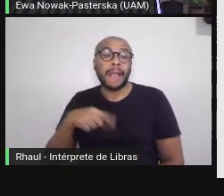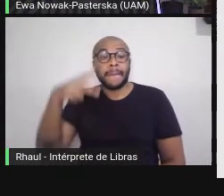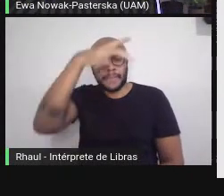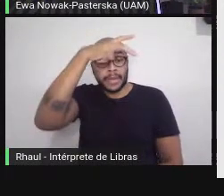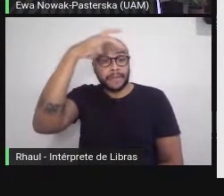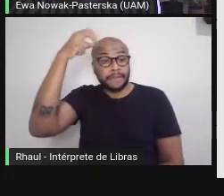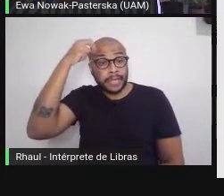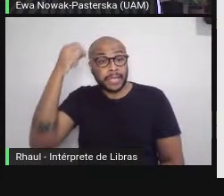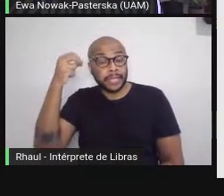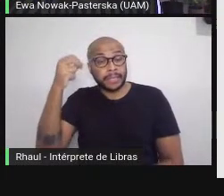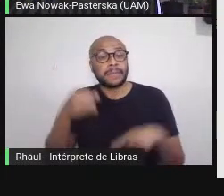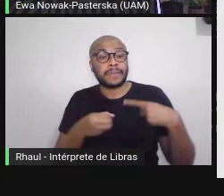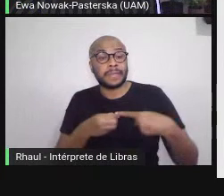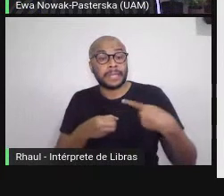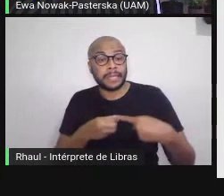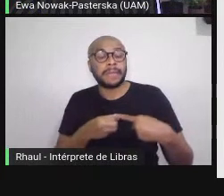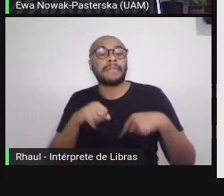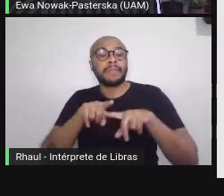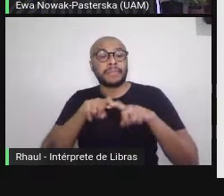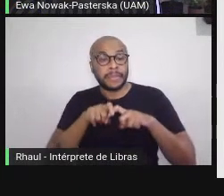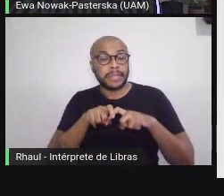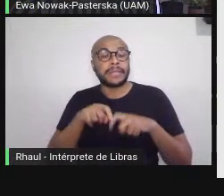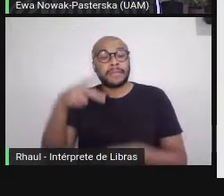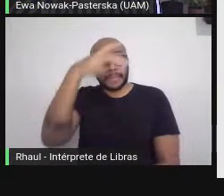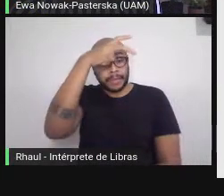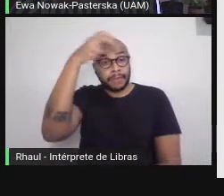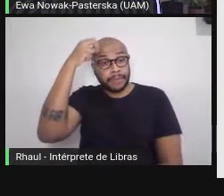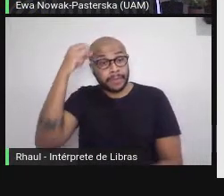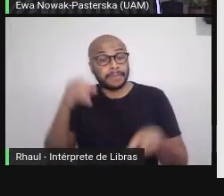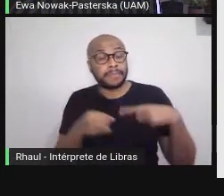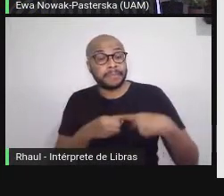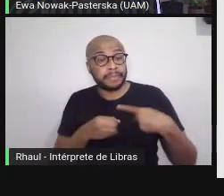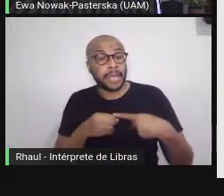vilarejo. Tá? Wójt seria o prefeito do vilarejo.